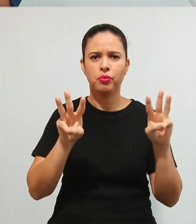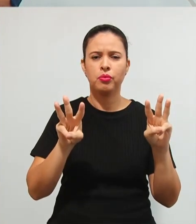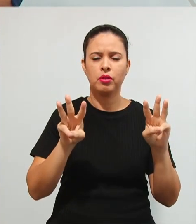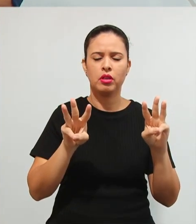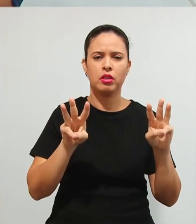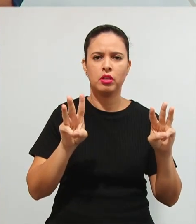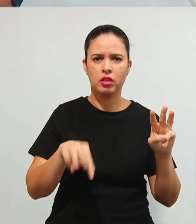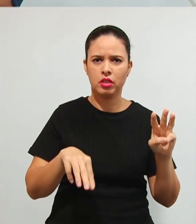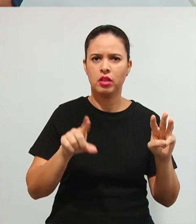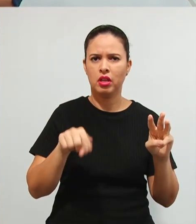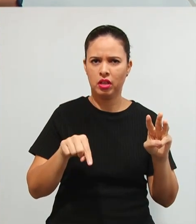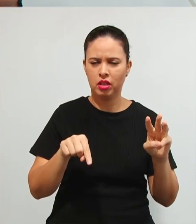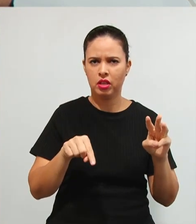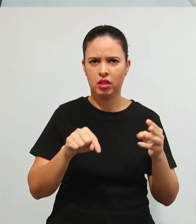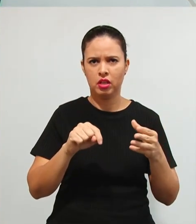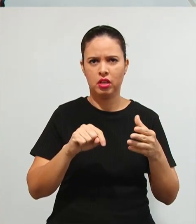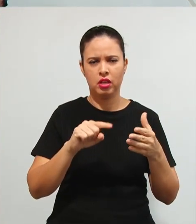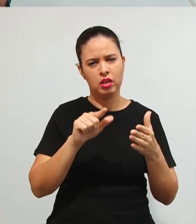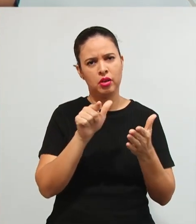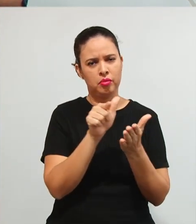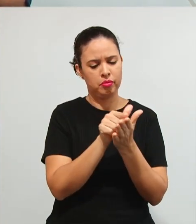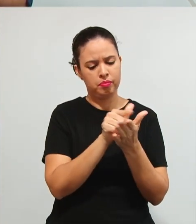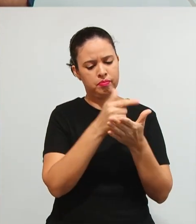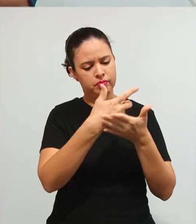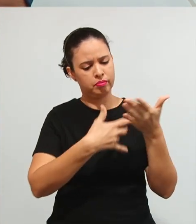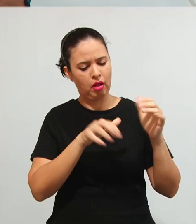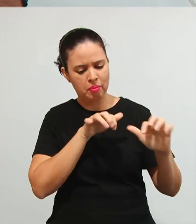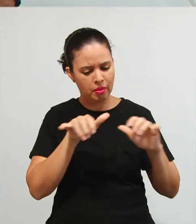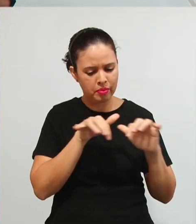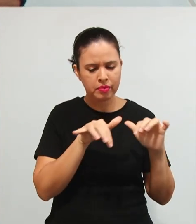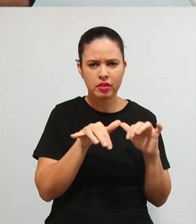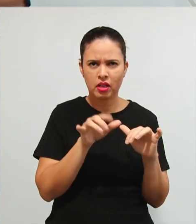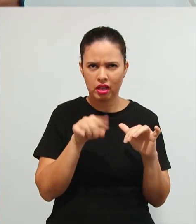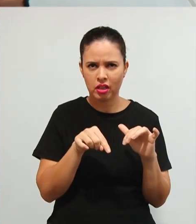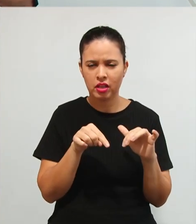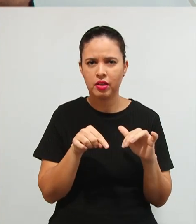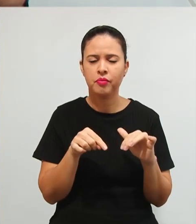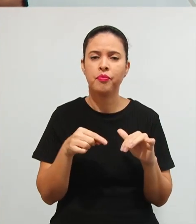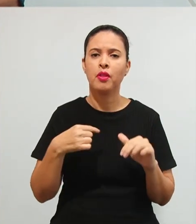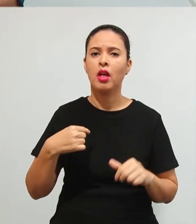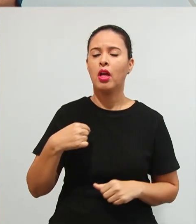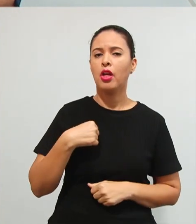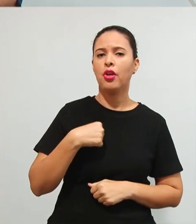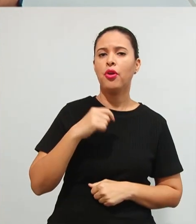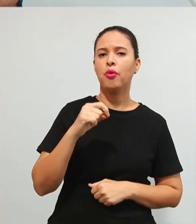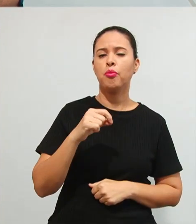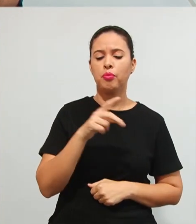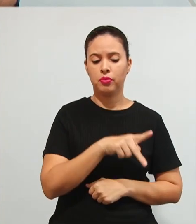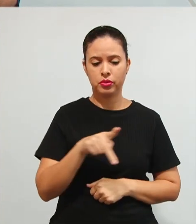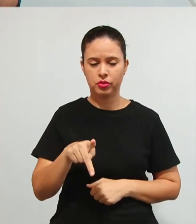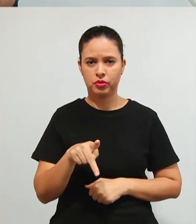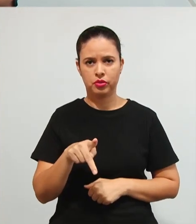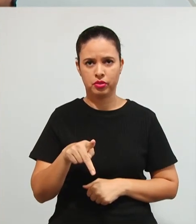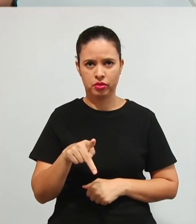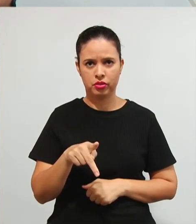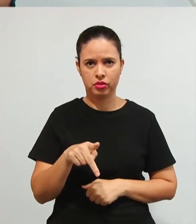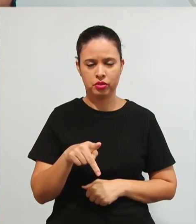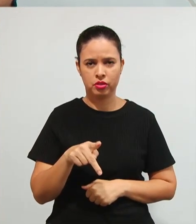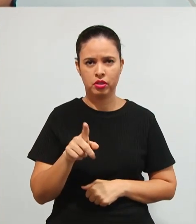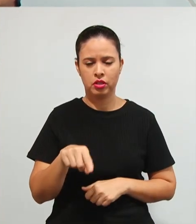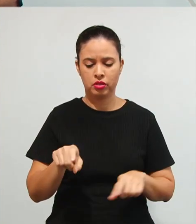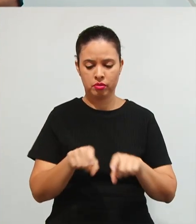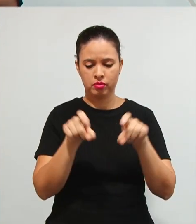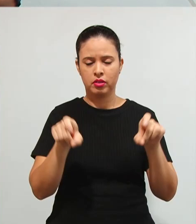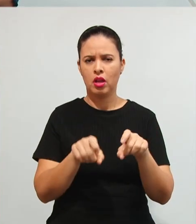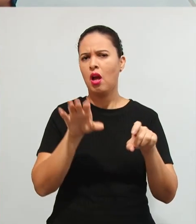Word. Se eu sou um professor de informática, estou ensinando o processador de texto? Sim. Mas se eu sou